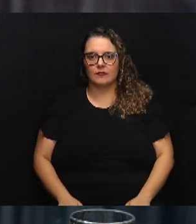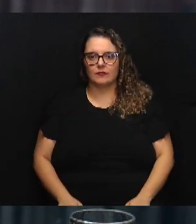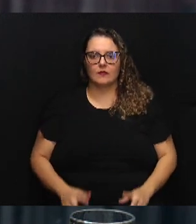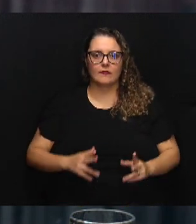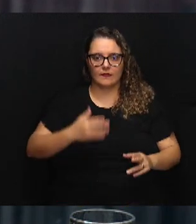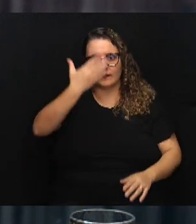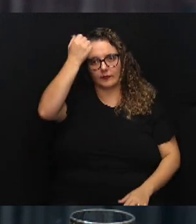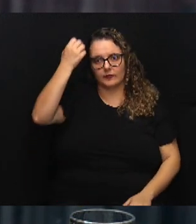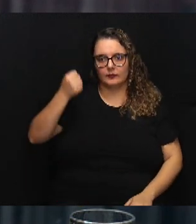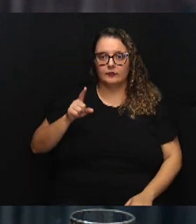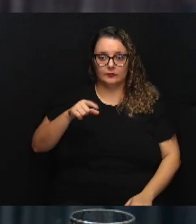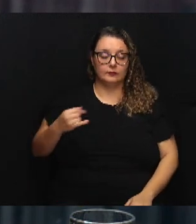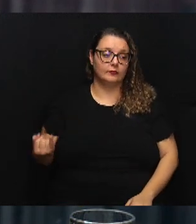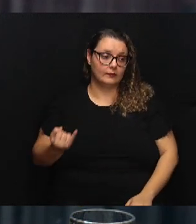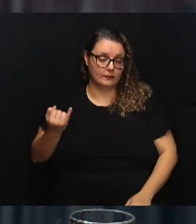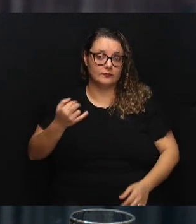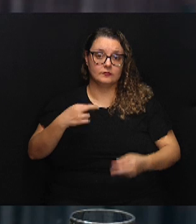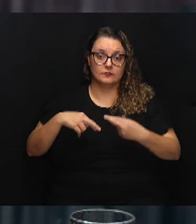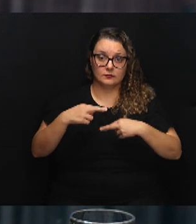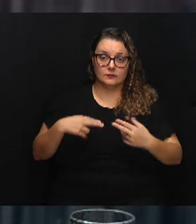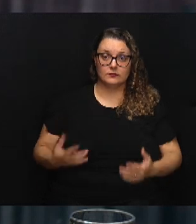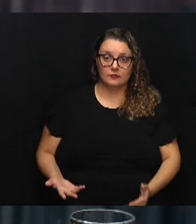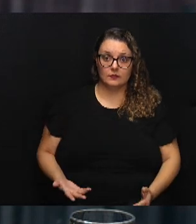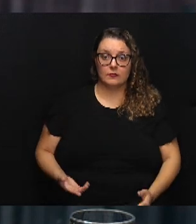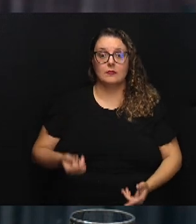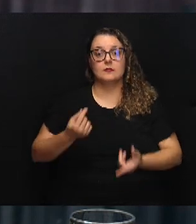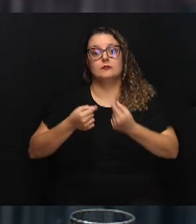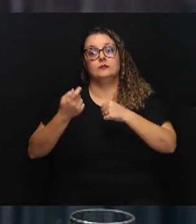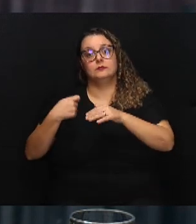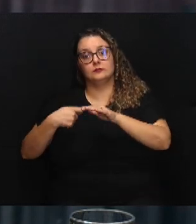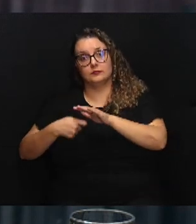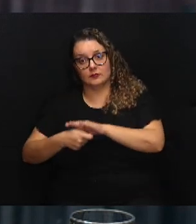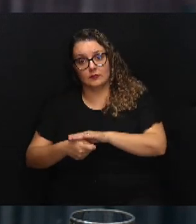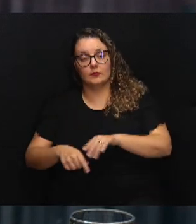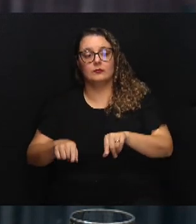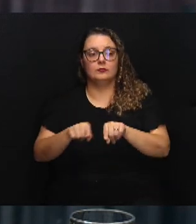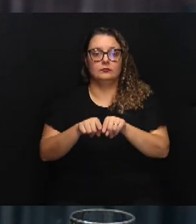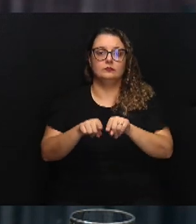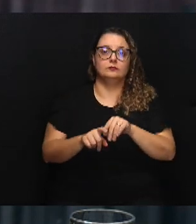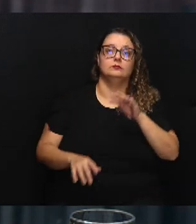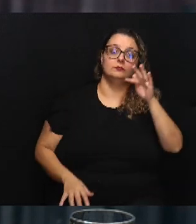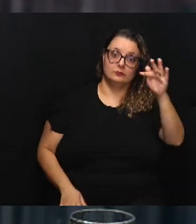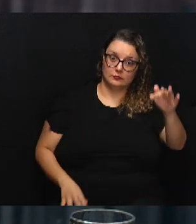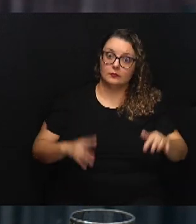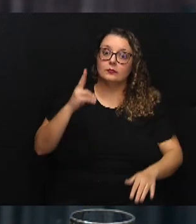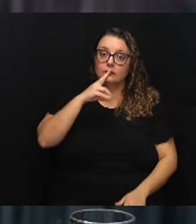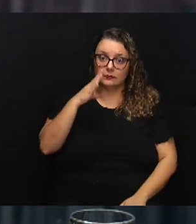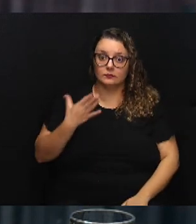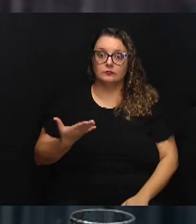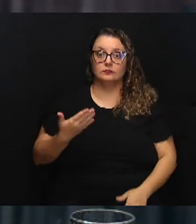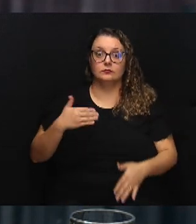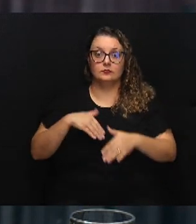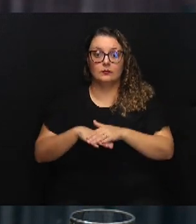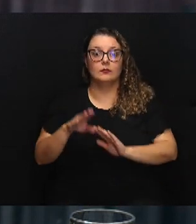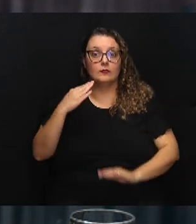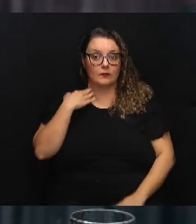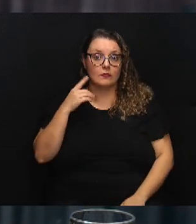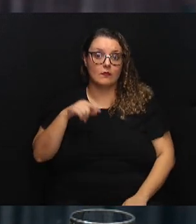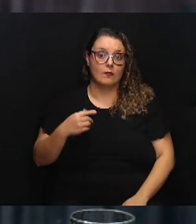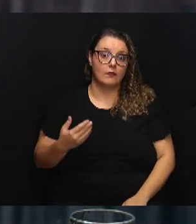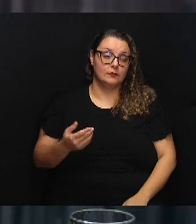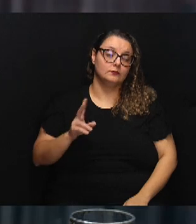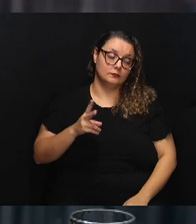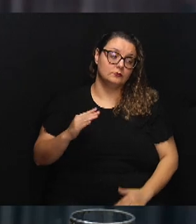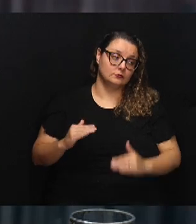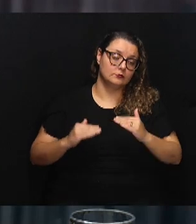eu acho que é muito importante também a questão do investimento, deixar também para futuras emergências dentro do banco. Então é sempre um equilíbrio,